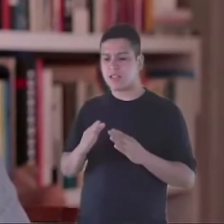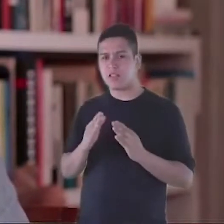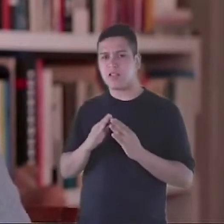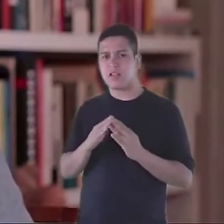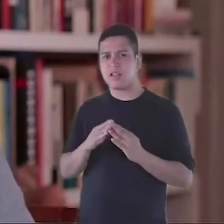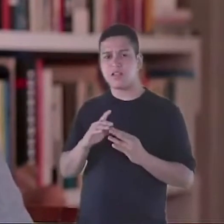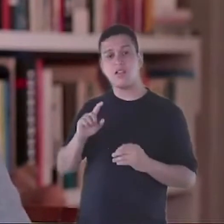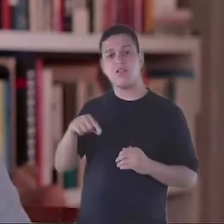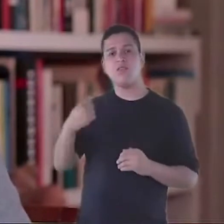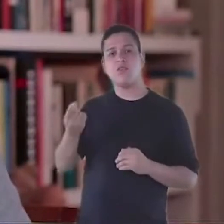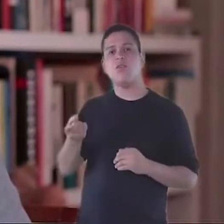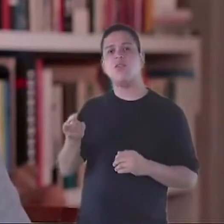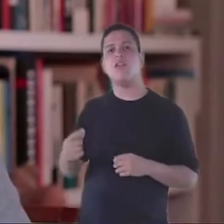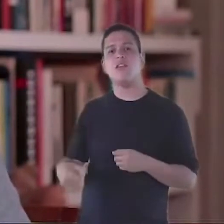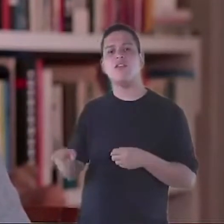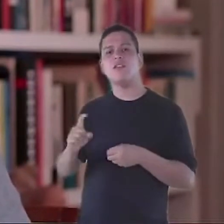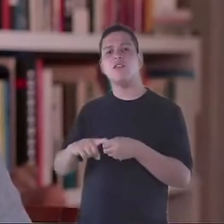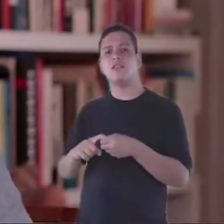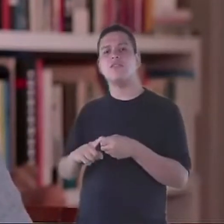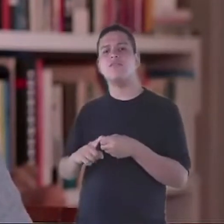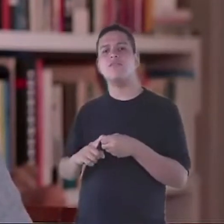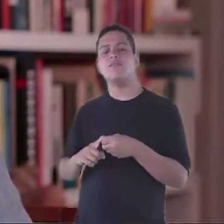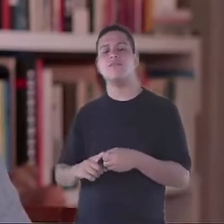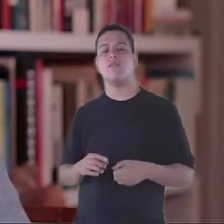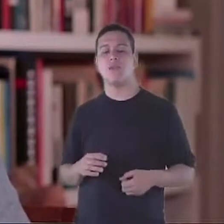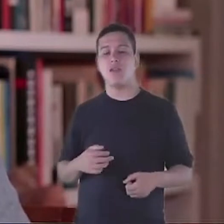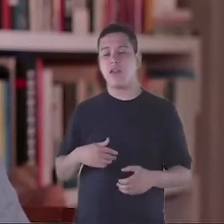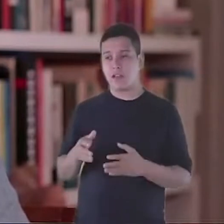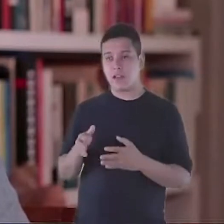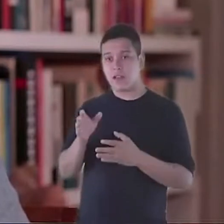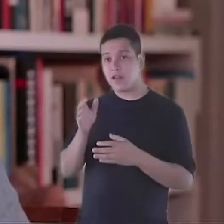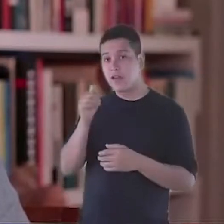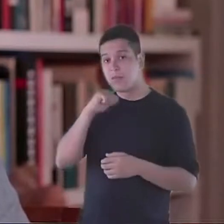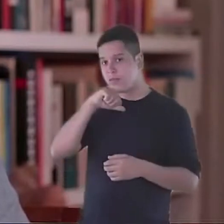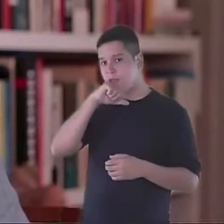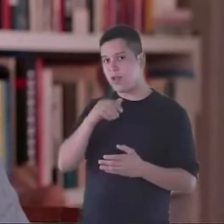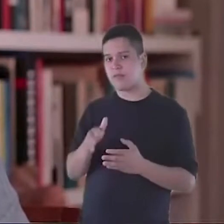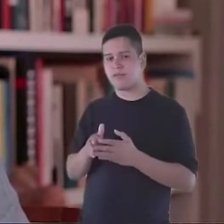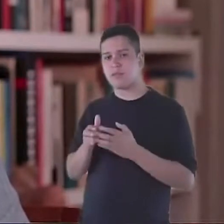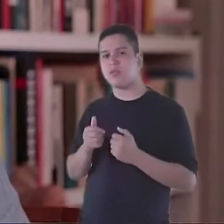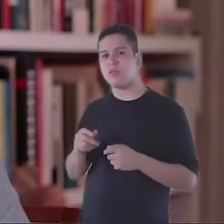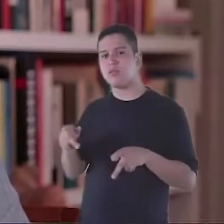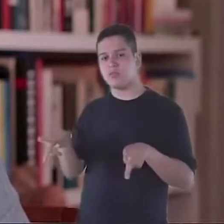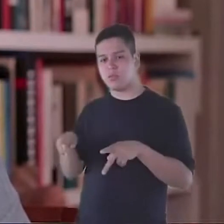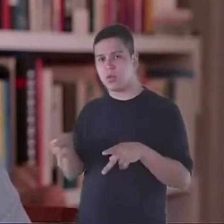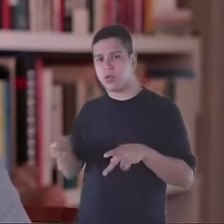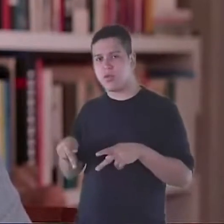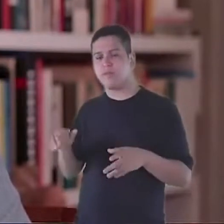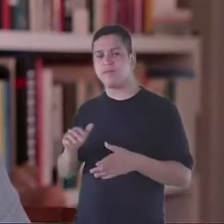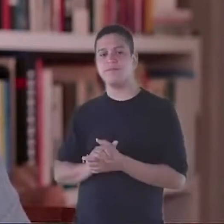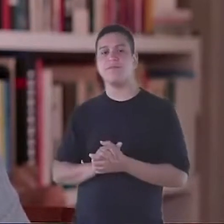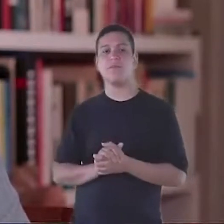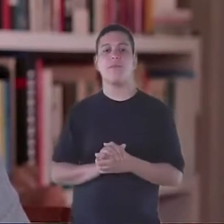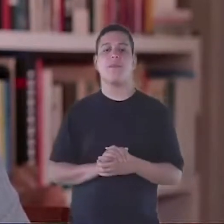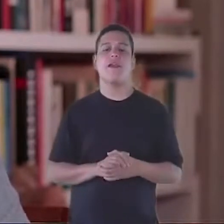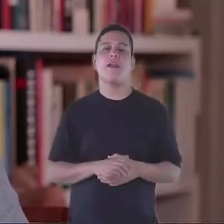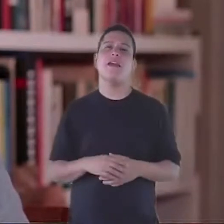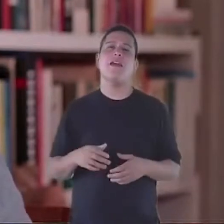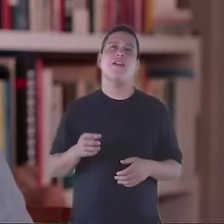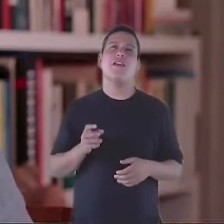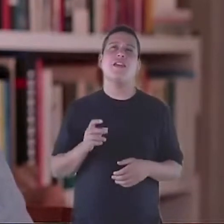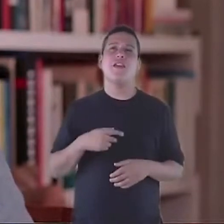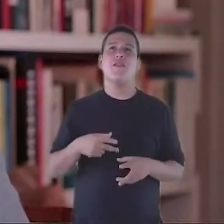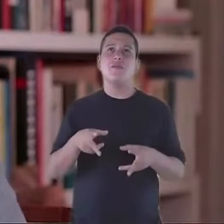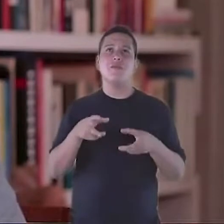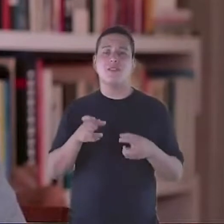Pedi um voto de confiança para a professora. Minhas ausências foram abonadas por amor. Eu entendi